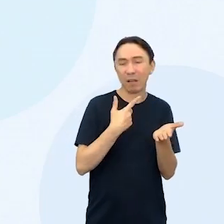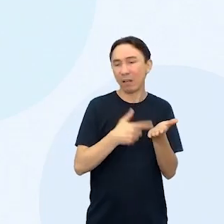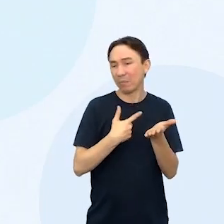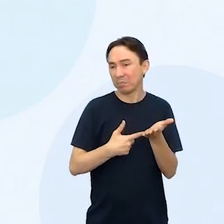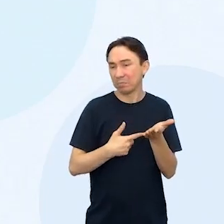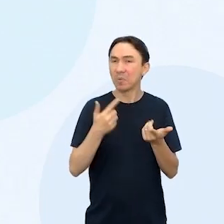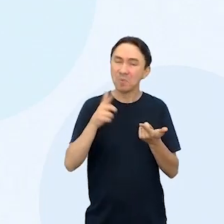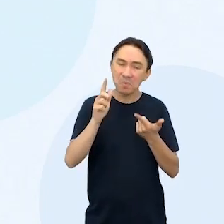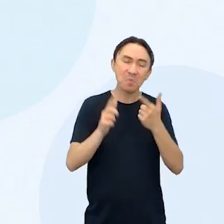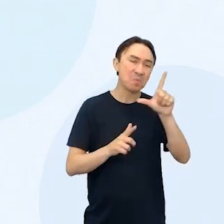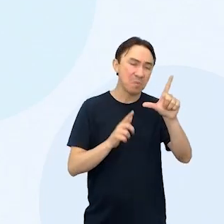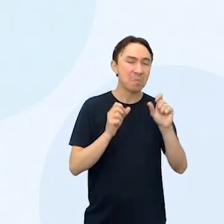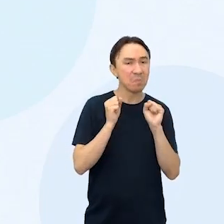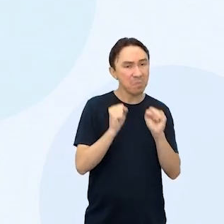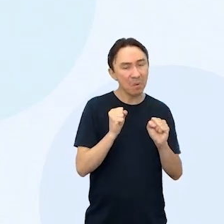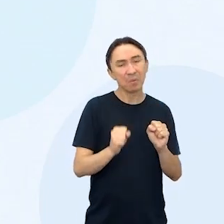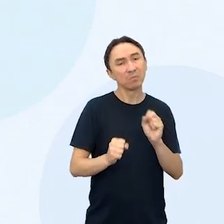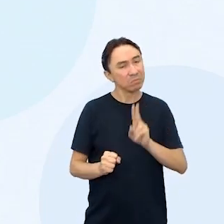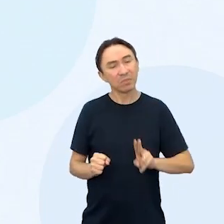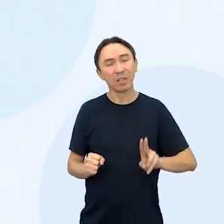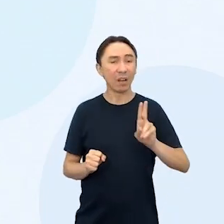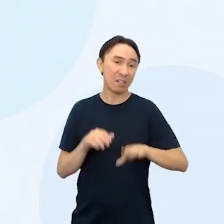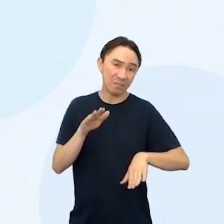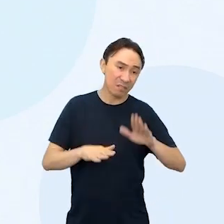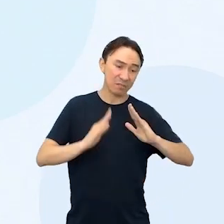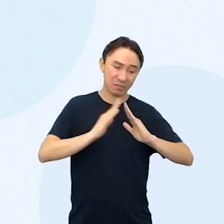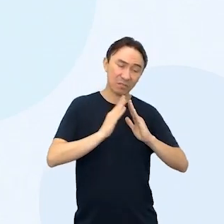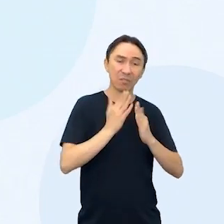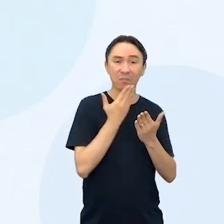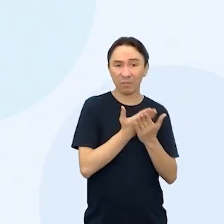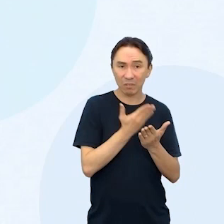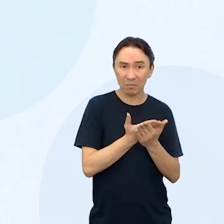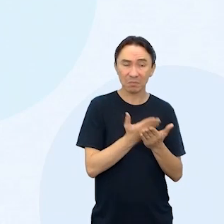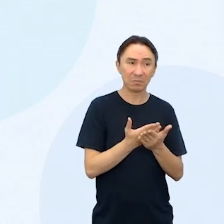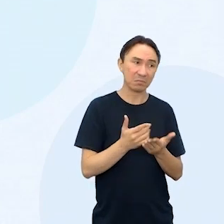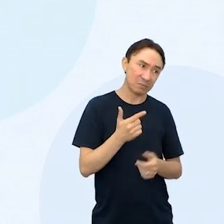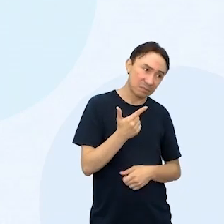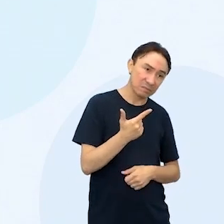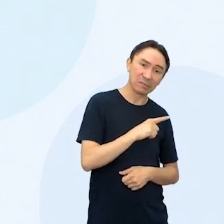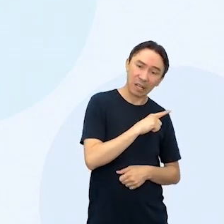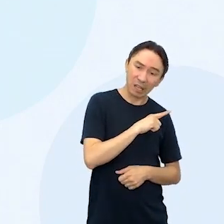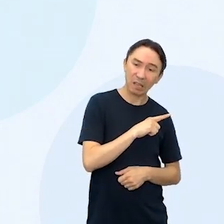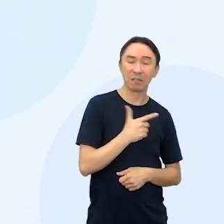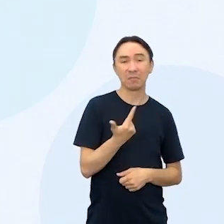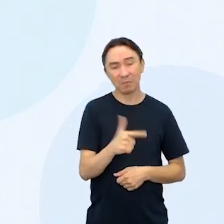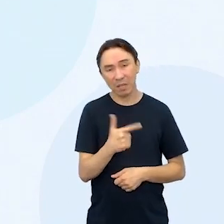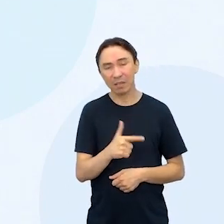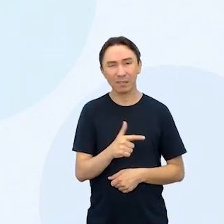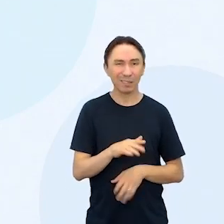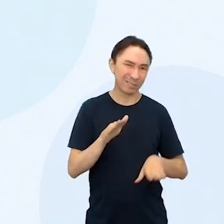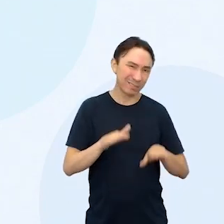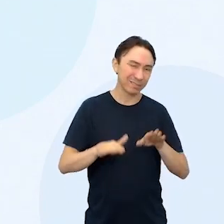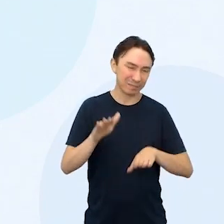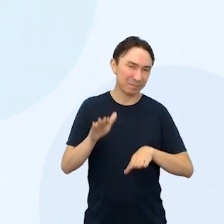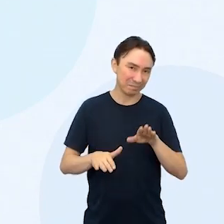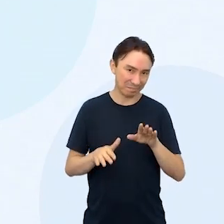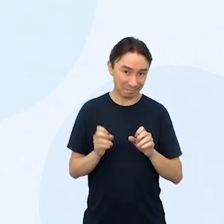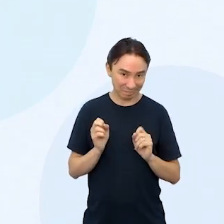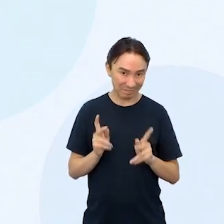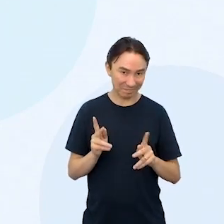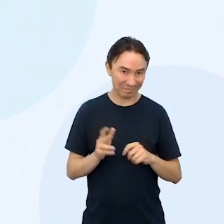escolas de vocês. Então, pode ser que tenha e pode ser que não tenha. Hoje nós vamos oferecer um exemplo para vocês que não têm a alta